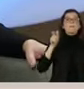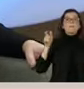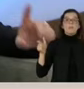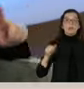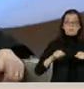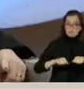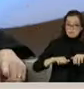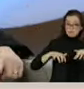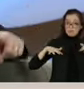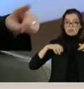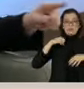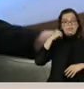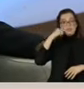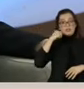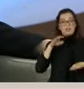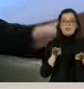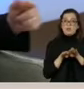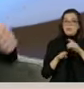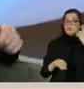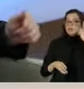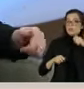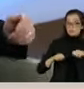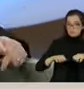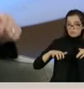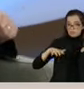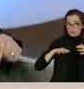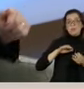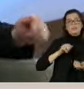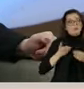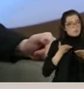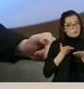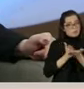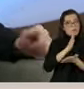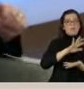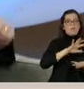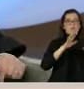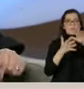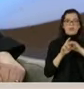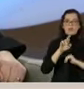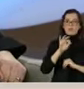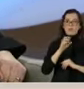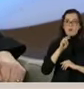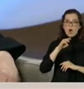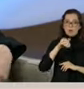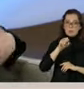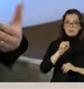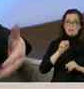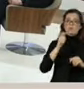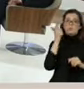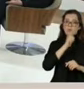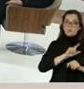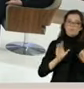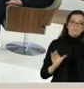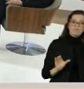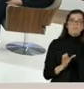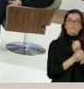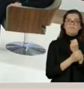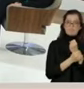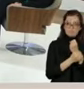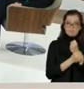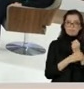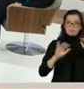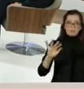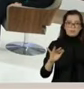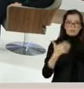dos deputados federais aprovaram essa reforma e ali nós queremos dar uma certa segurança para o eleitor que havia